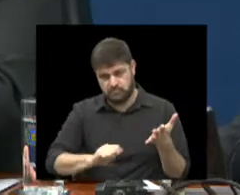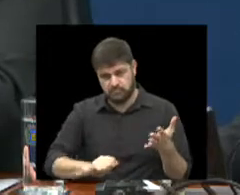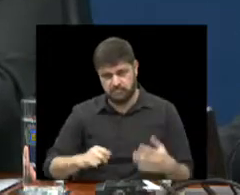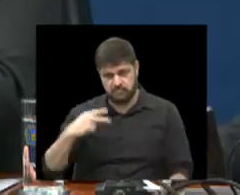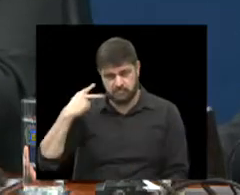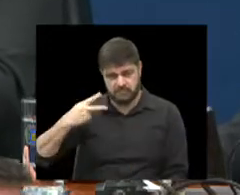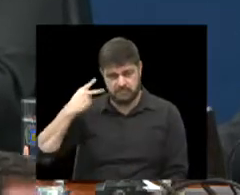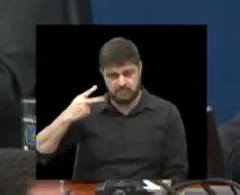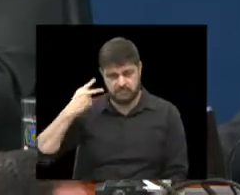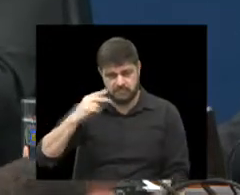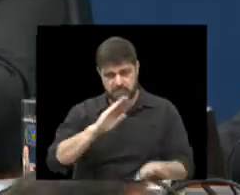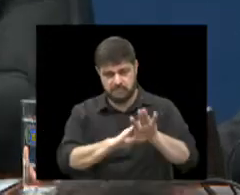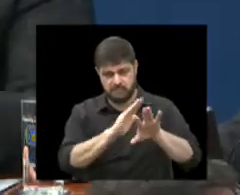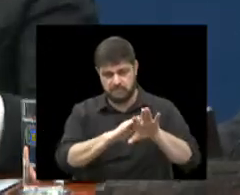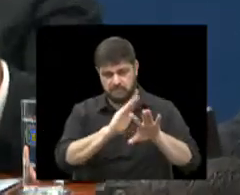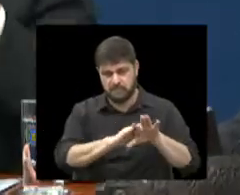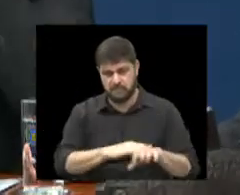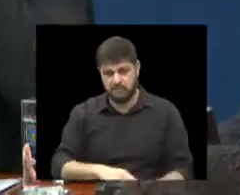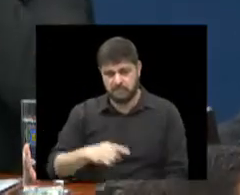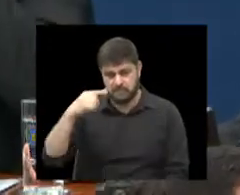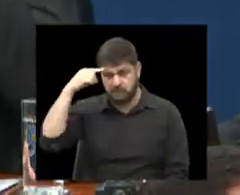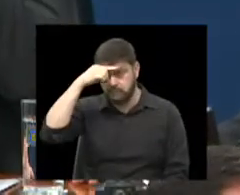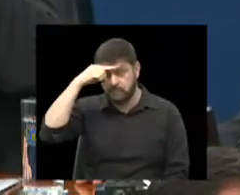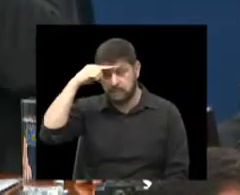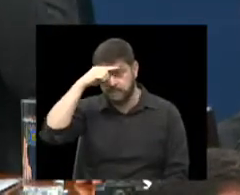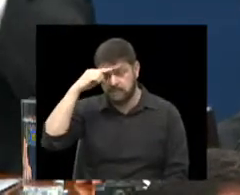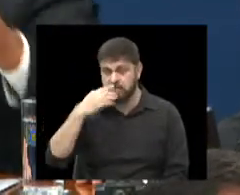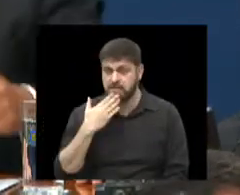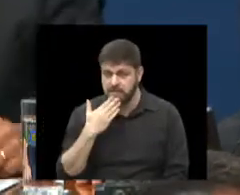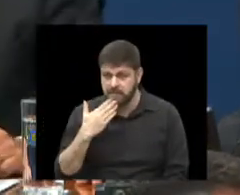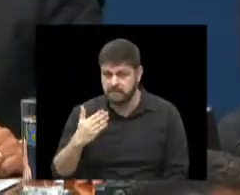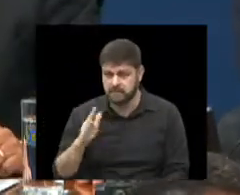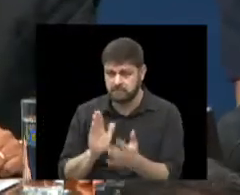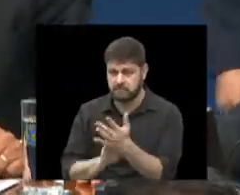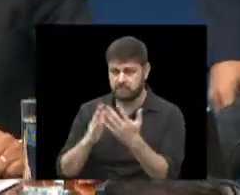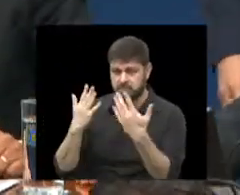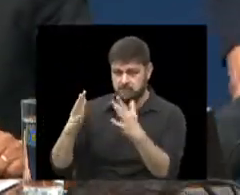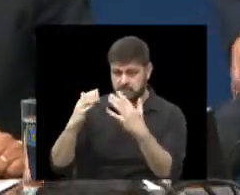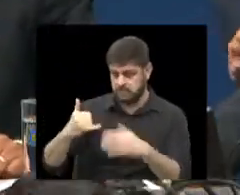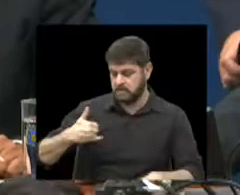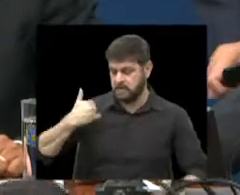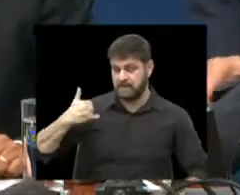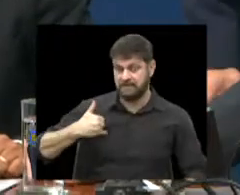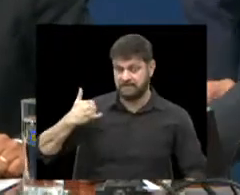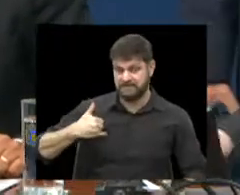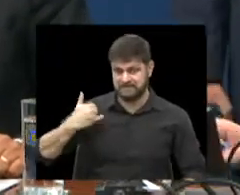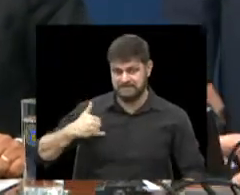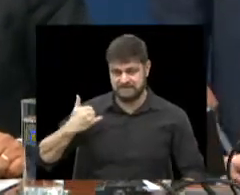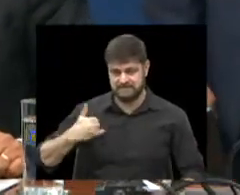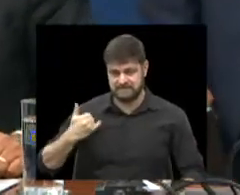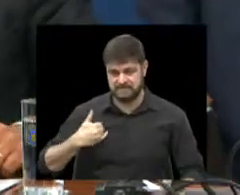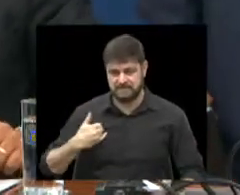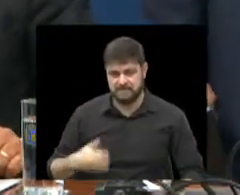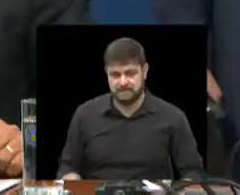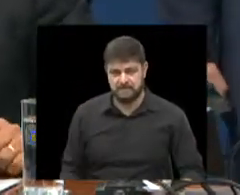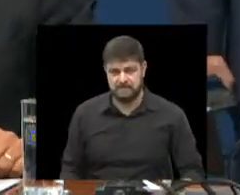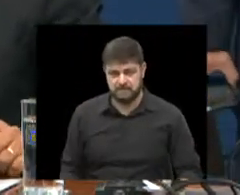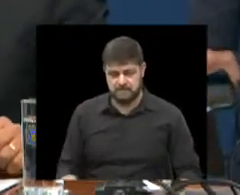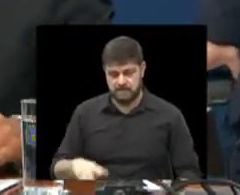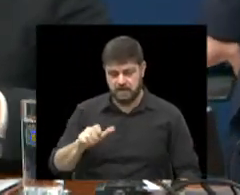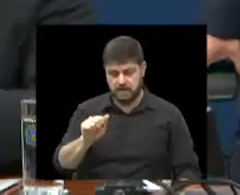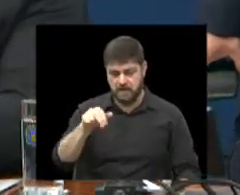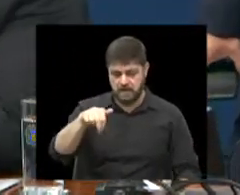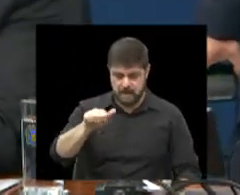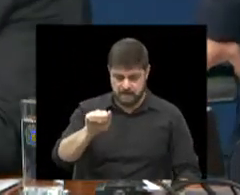1753, de autoria do vereador Felipe Marquesi, que requer voto de congratulação pela passagem do aniversário da irmã Ana Paula